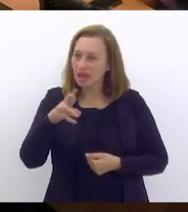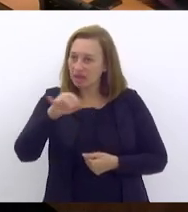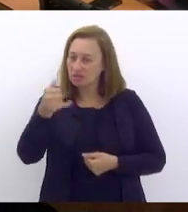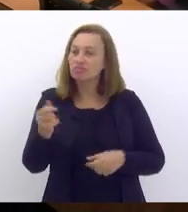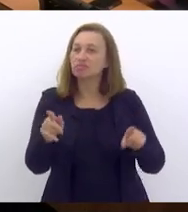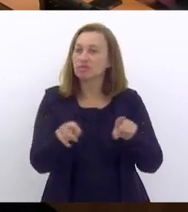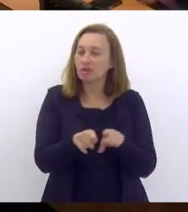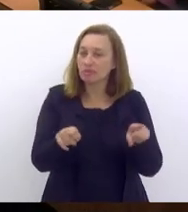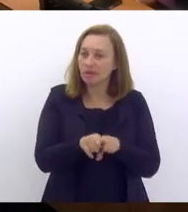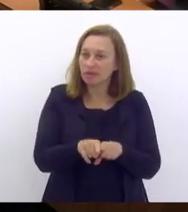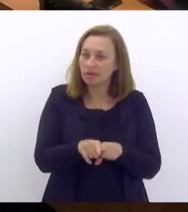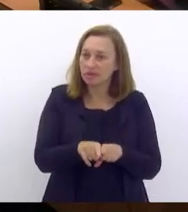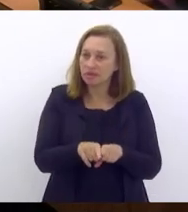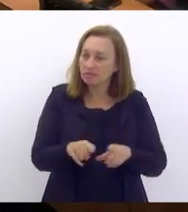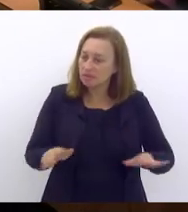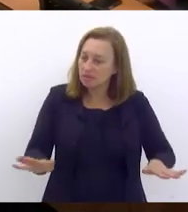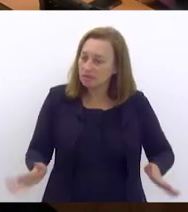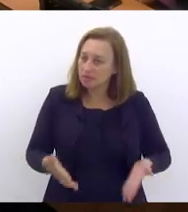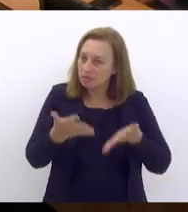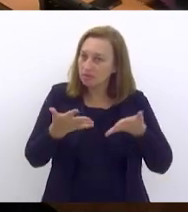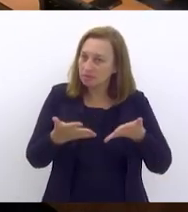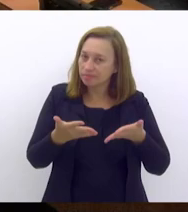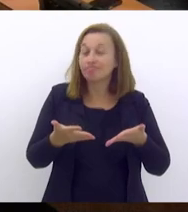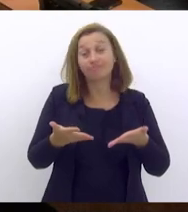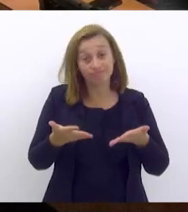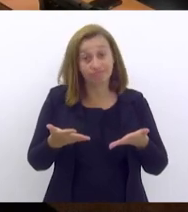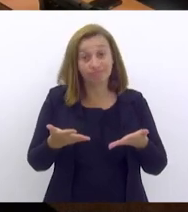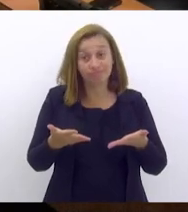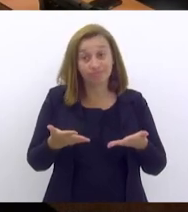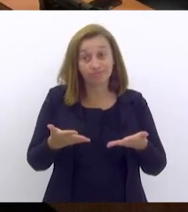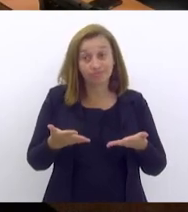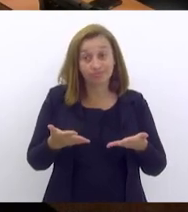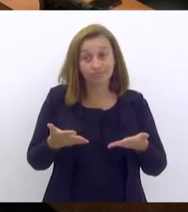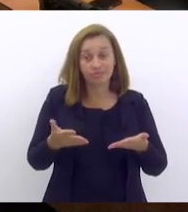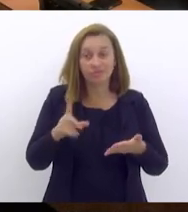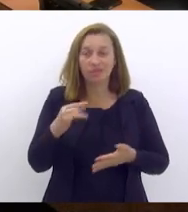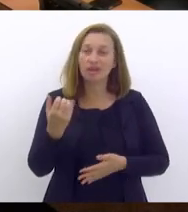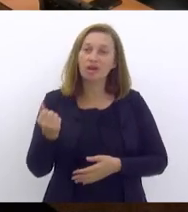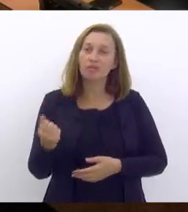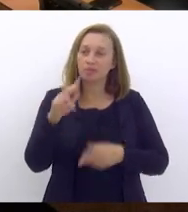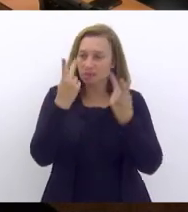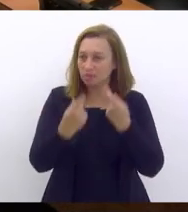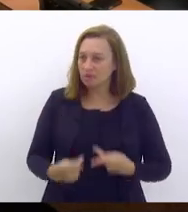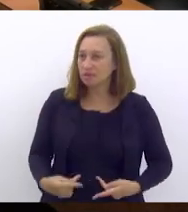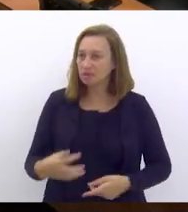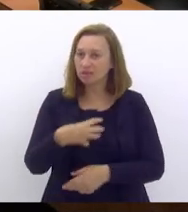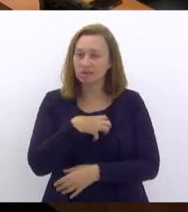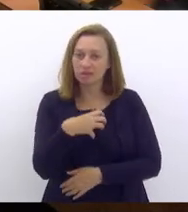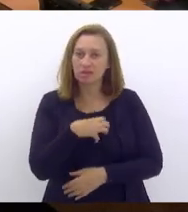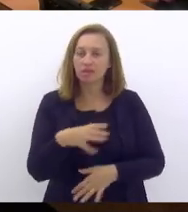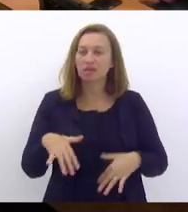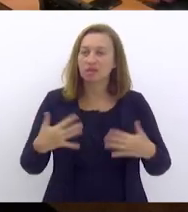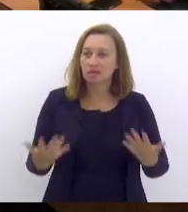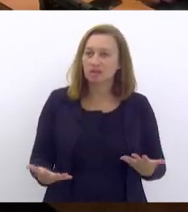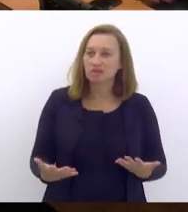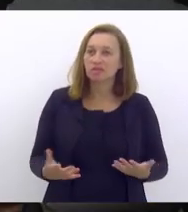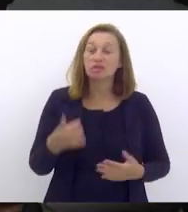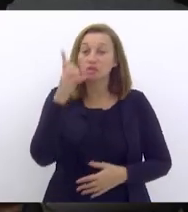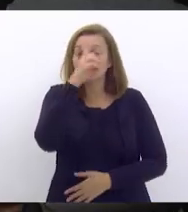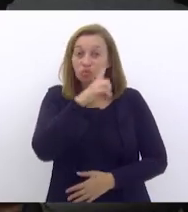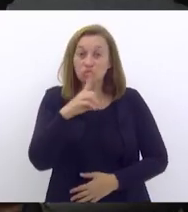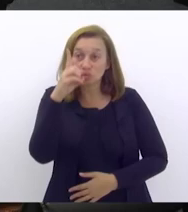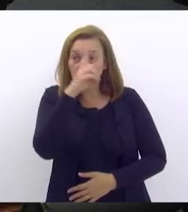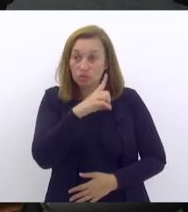estão empenhados, não é, em campanhas humanitárias nesse sentido. Então, neste